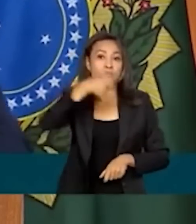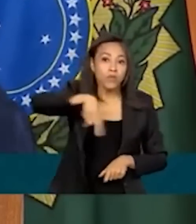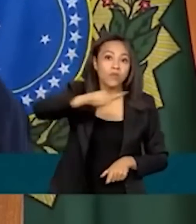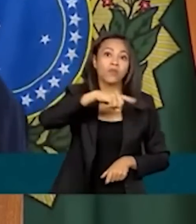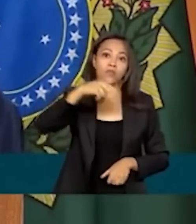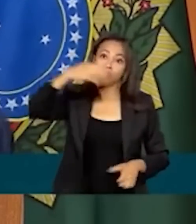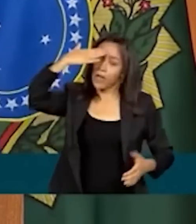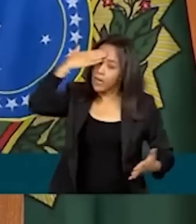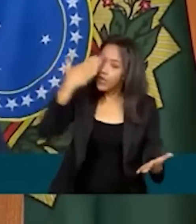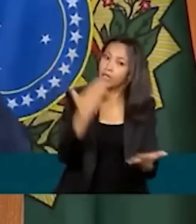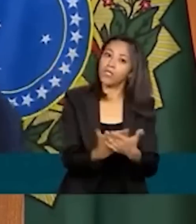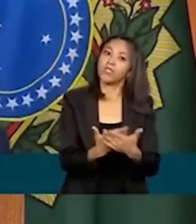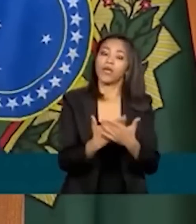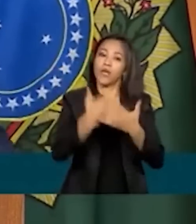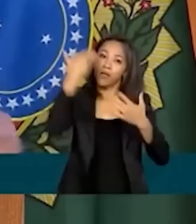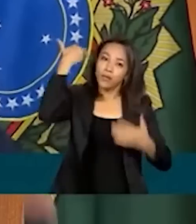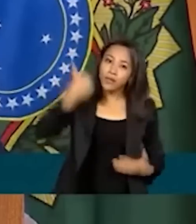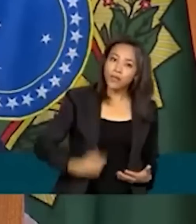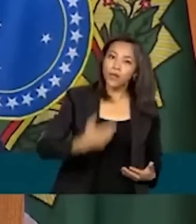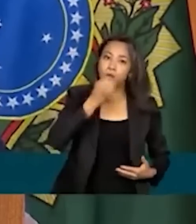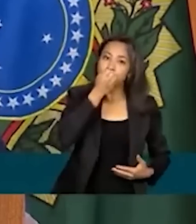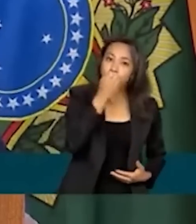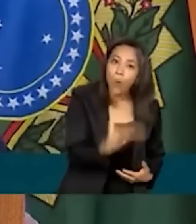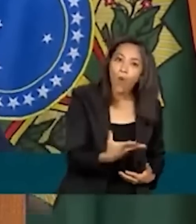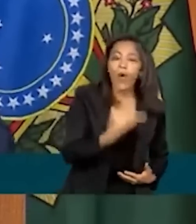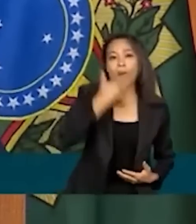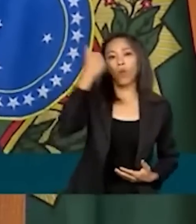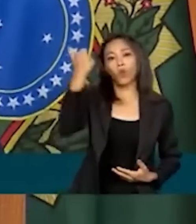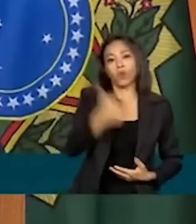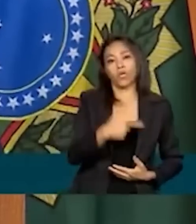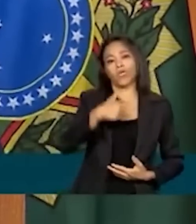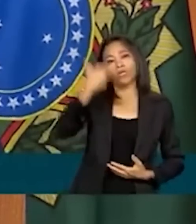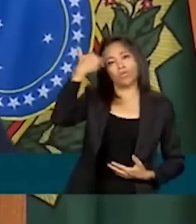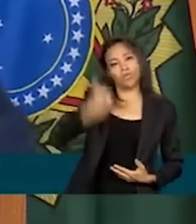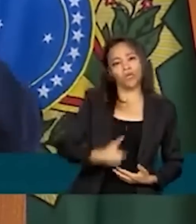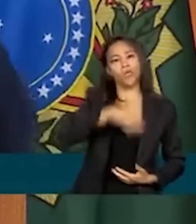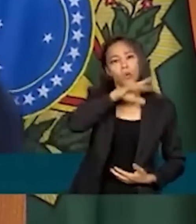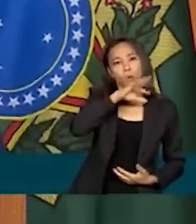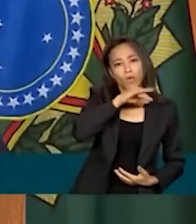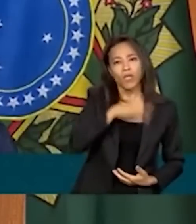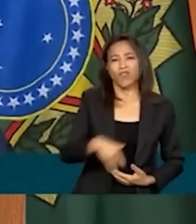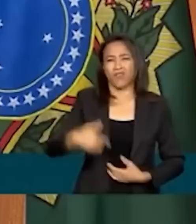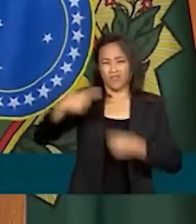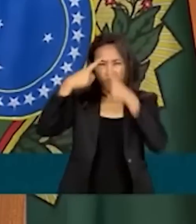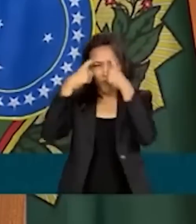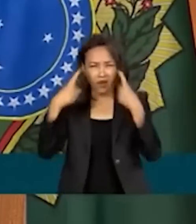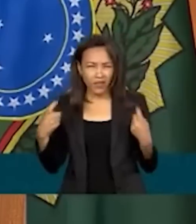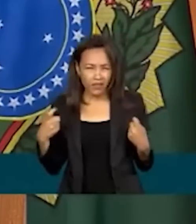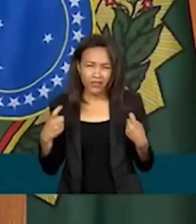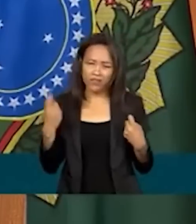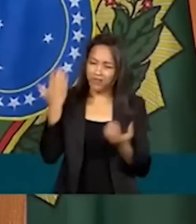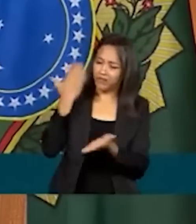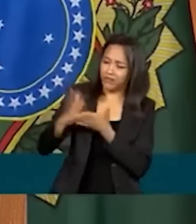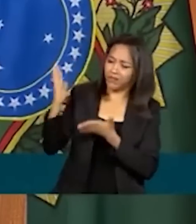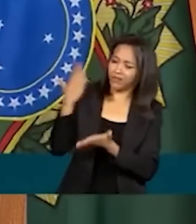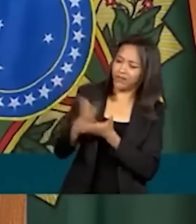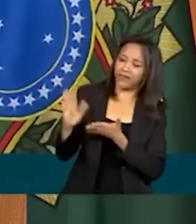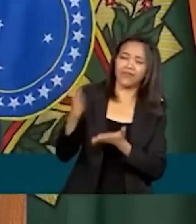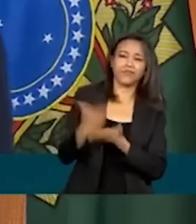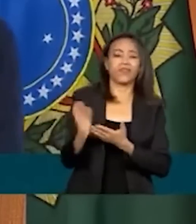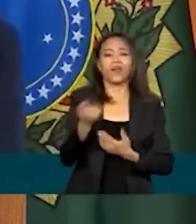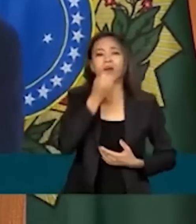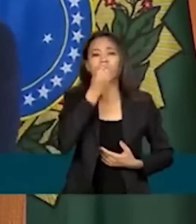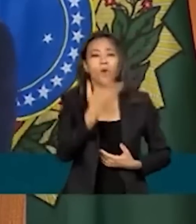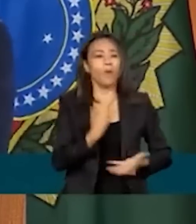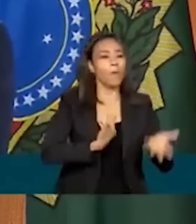a crer que ser bom é melhor do que ser ruim que não ver violento é muito bom para relação humana